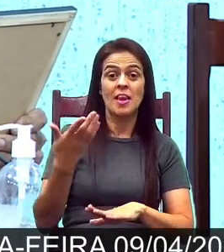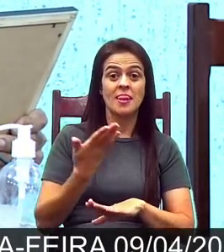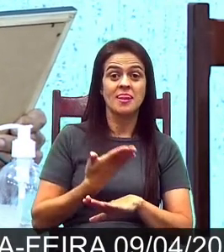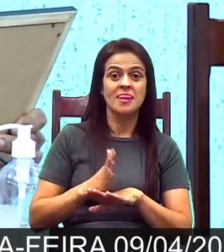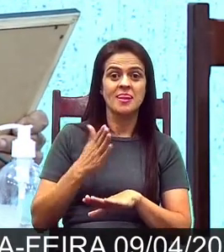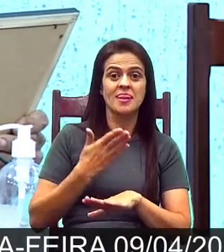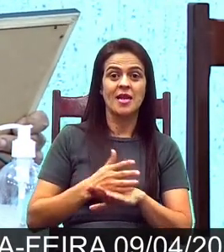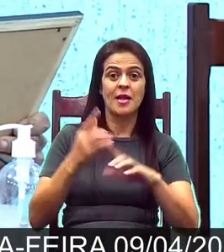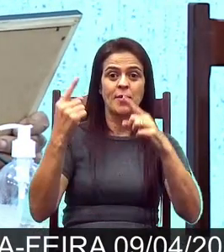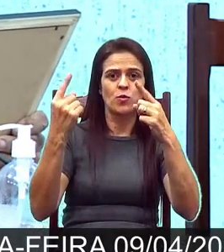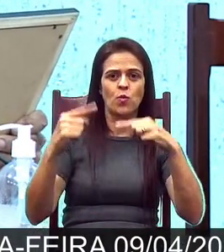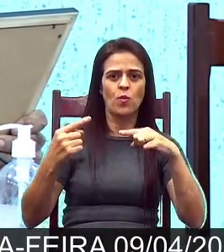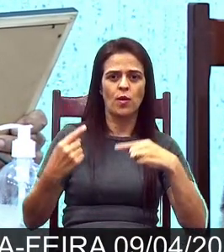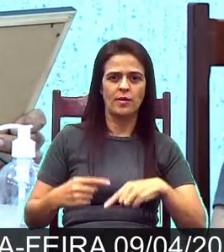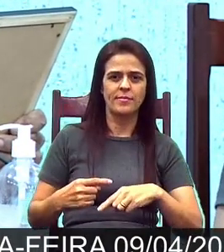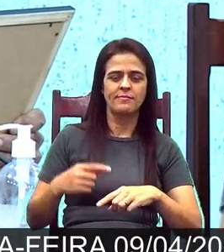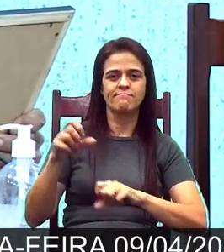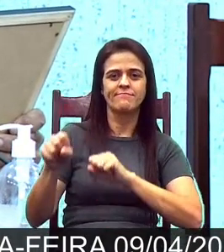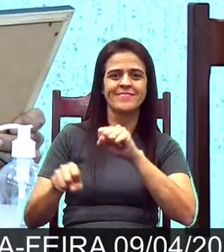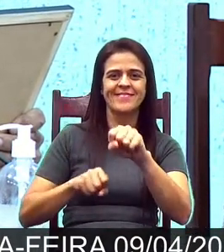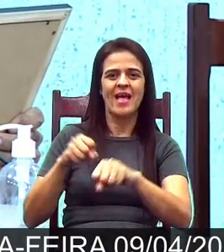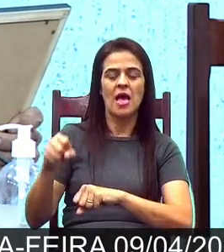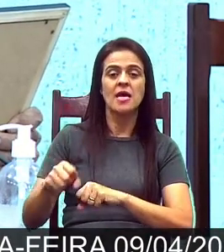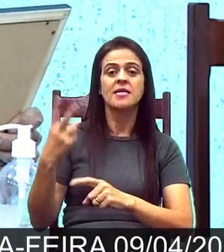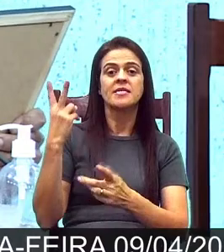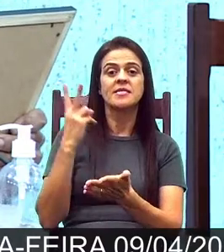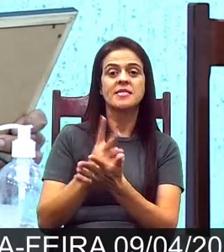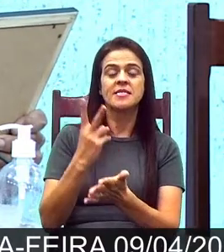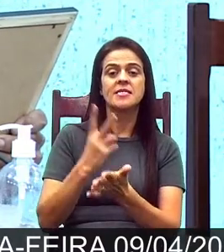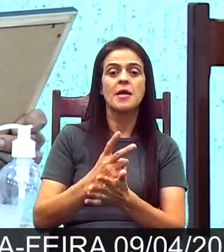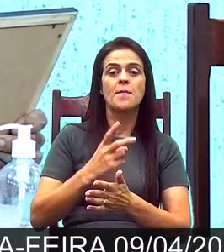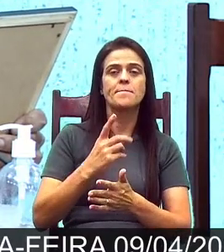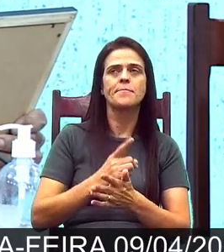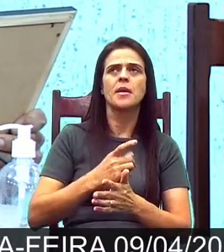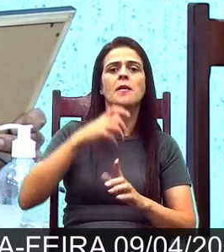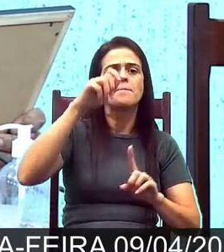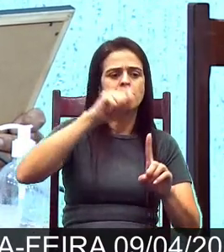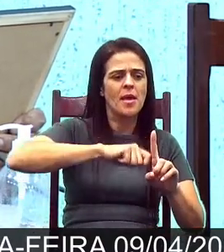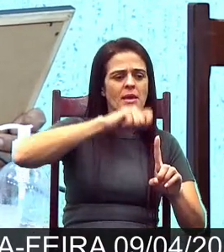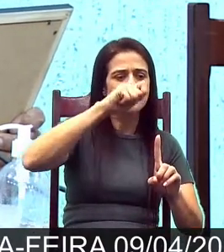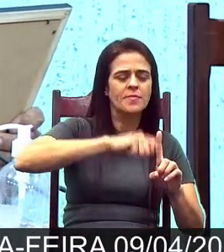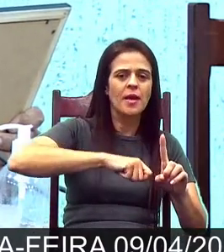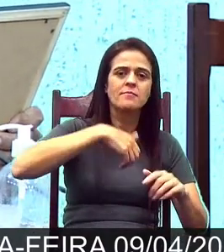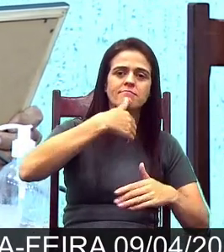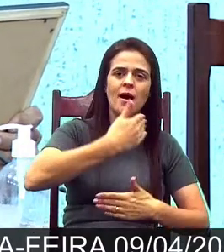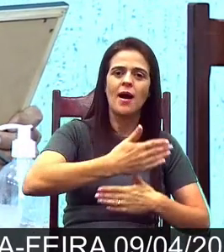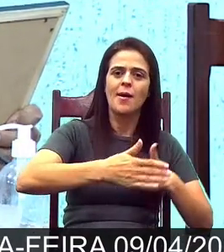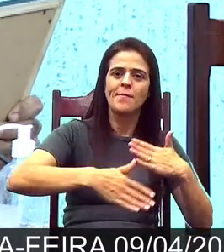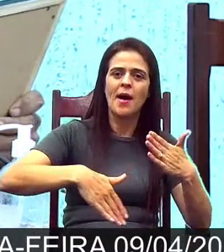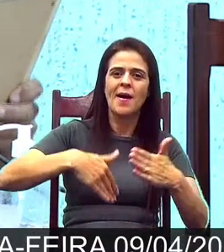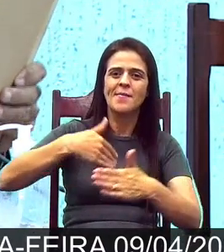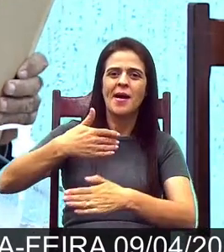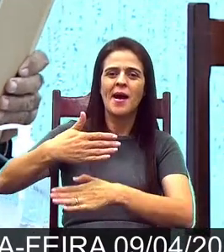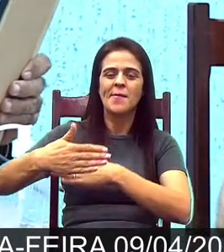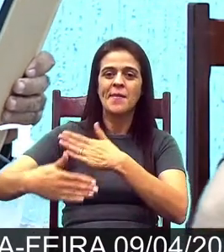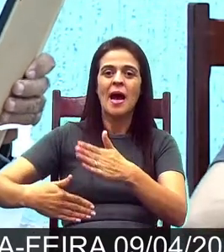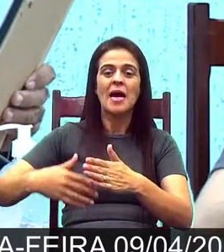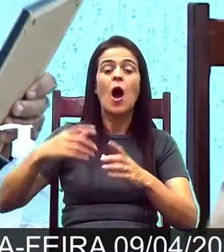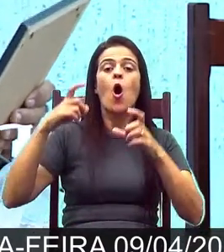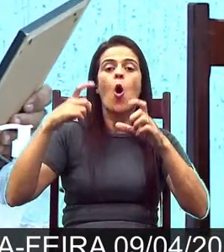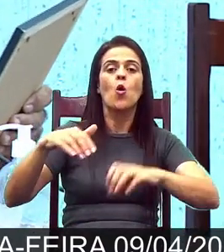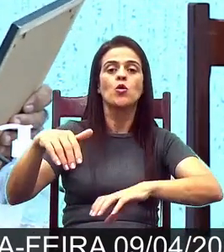de ciclista que acontece mensalmente na Avenida Raulina Fonseca